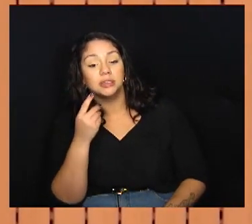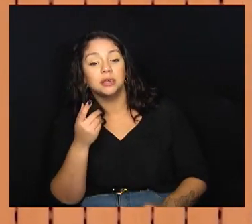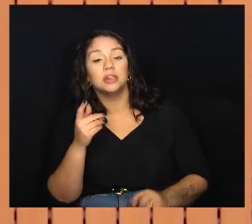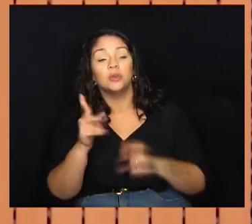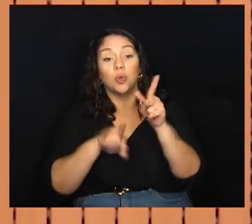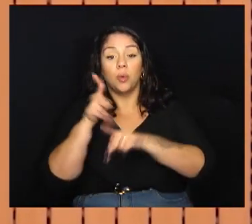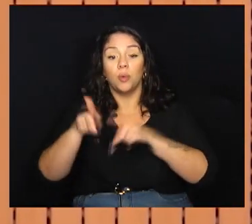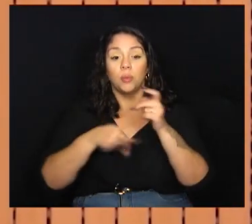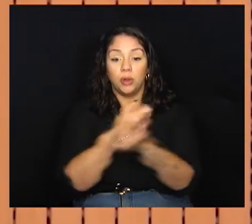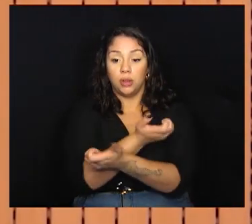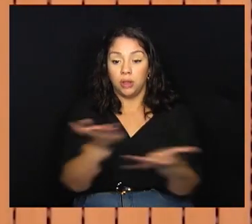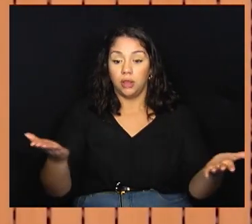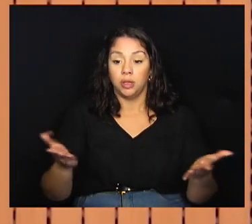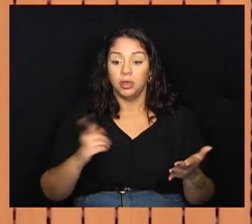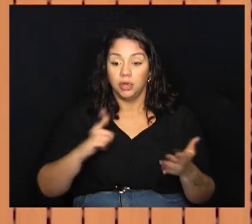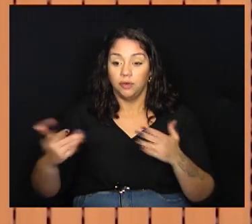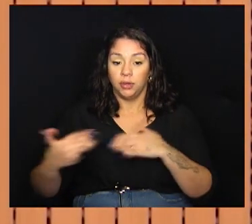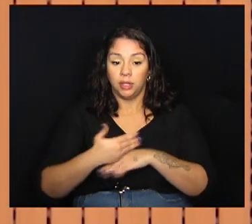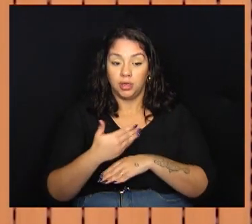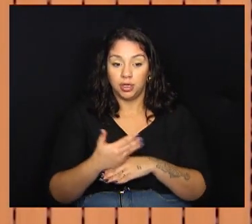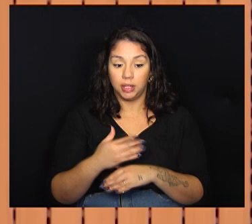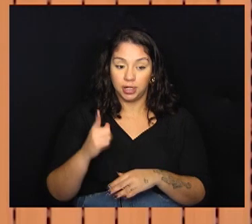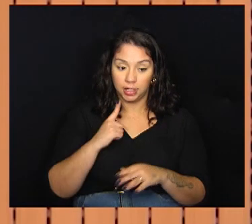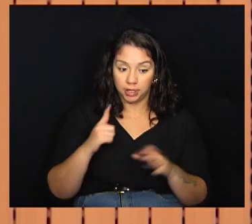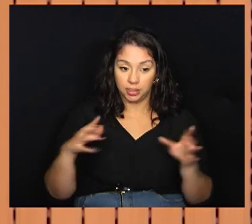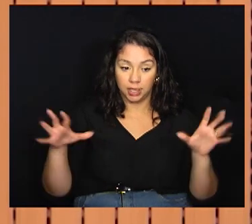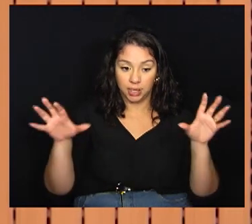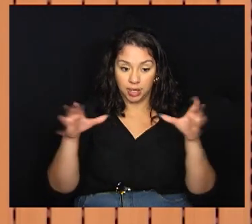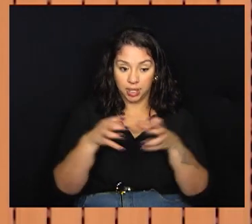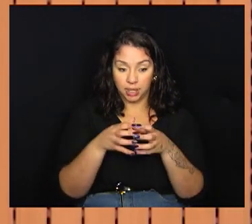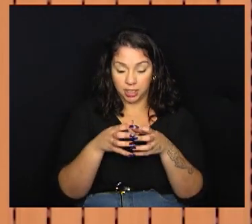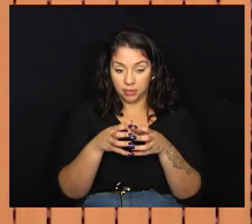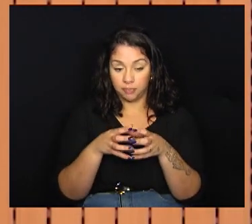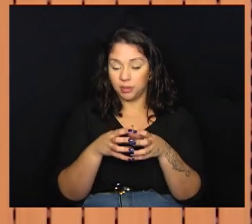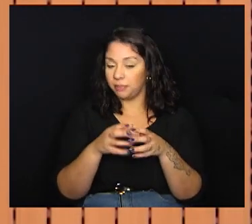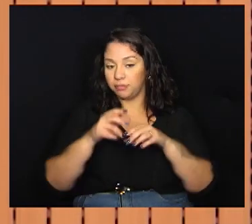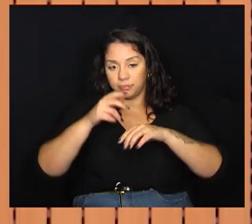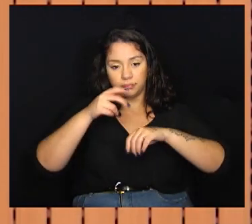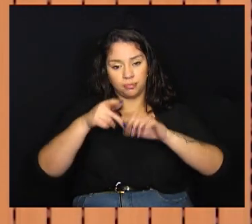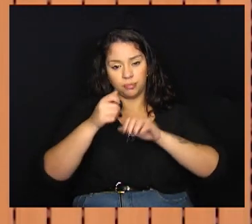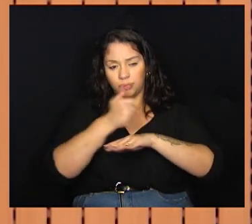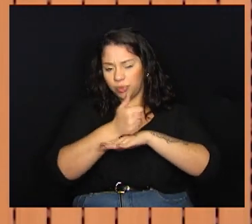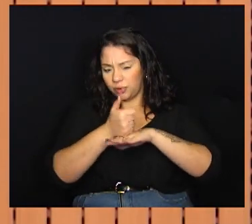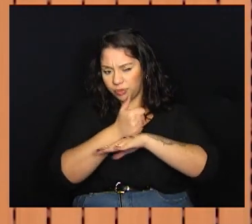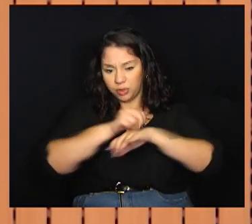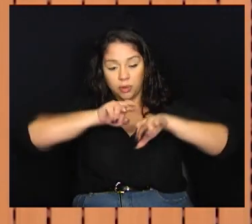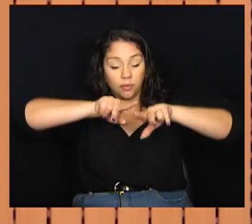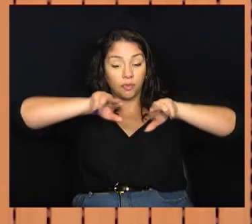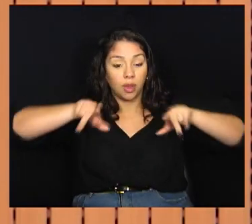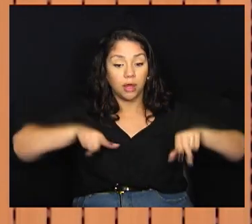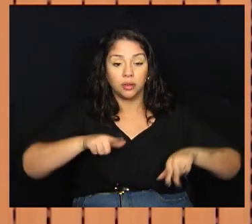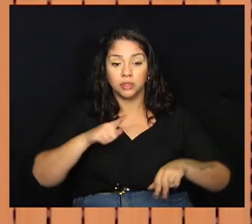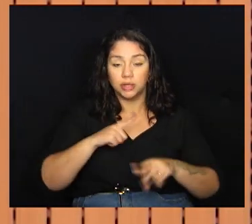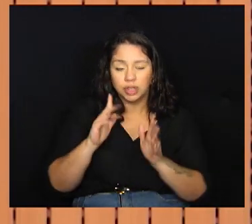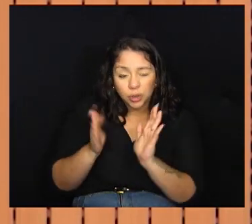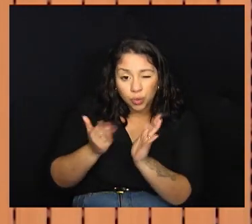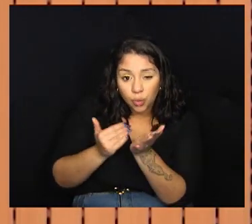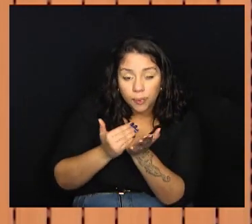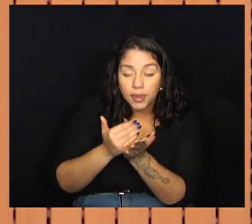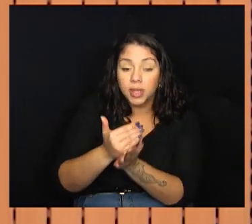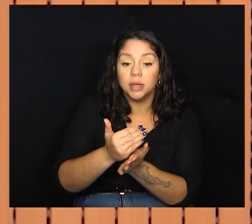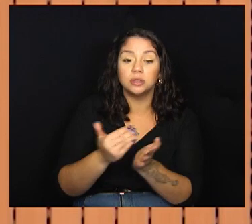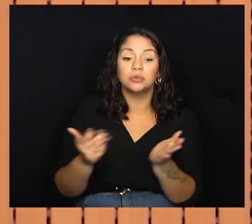com perguntas. Nós temos uma equipe multiprofissional, eu estou à frente dessa equipe desde o início da